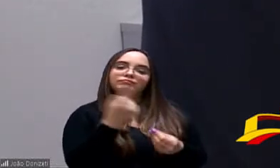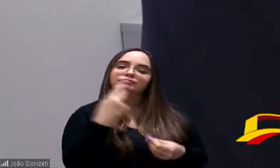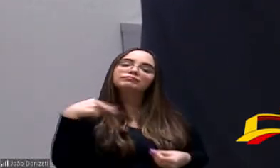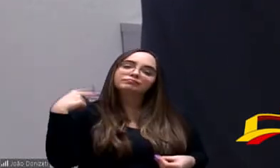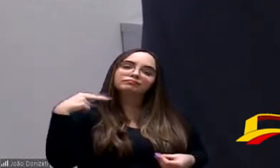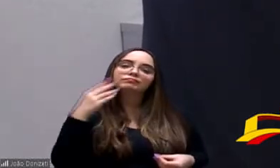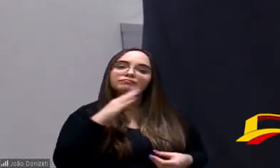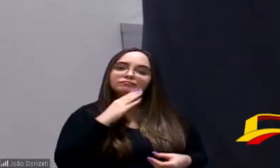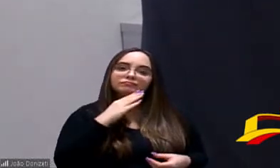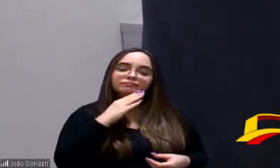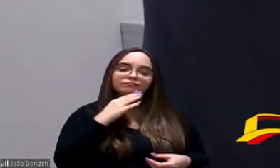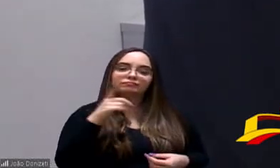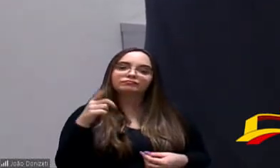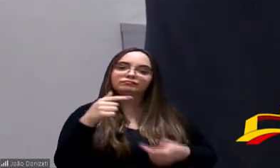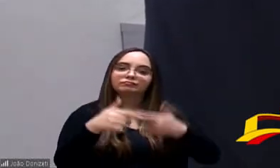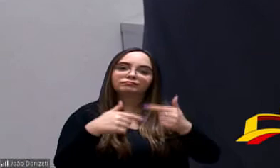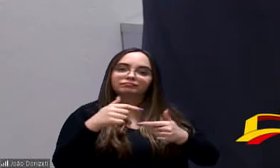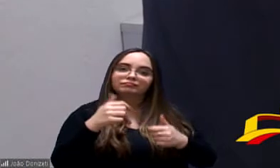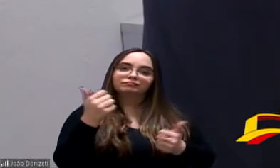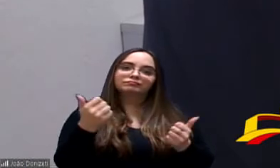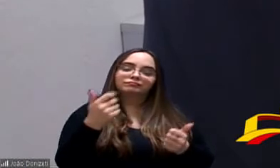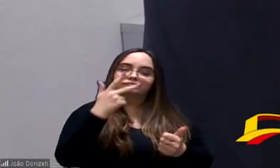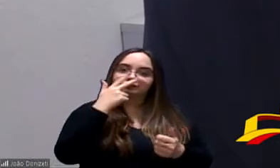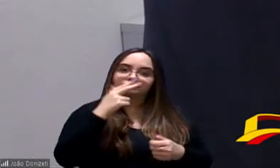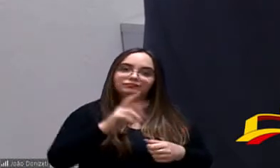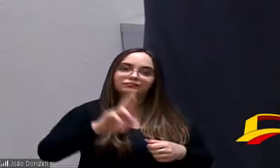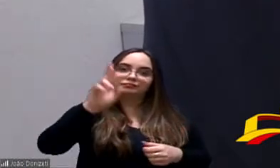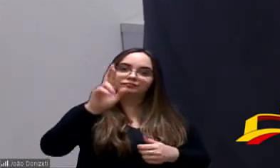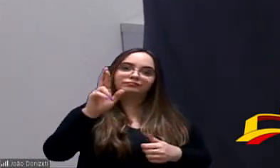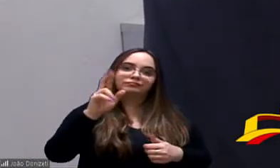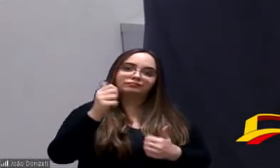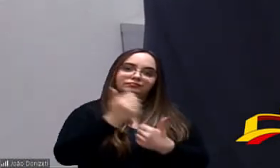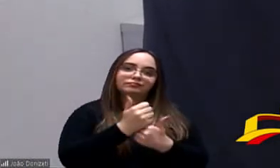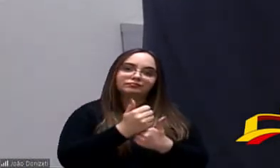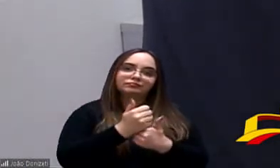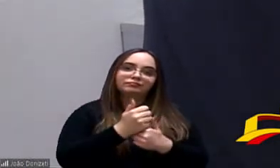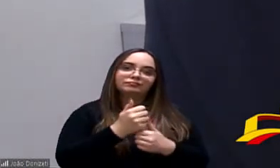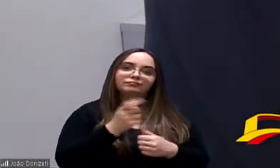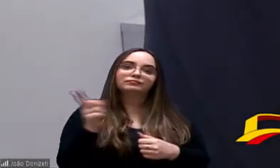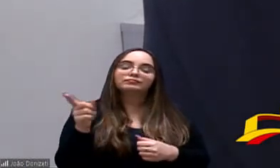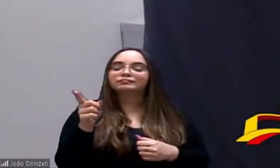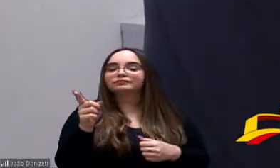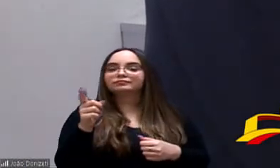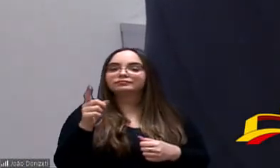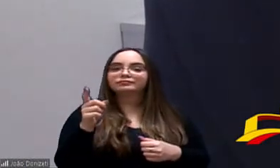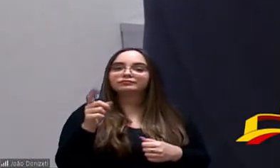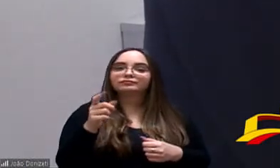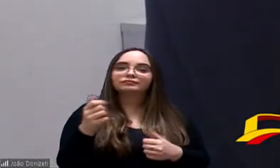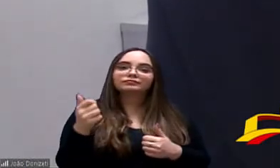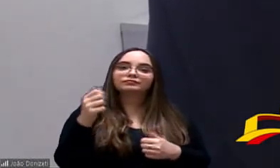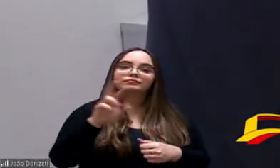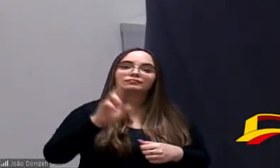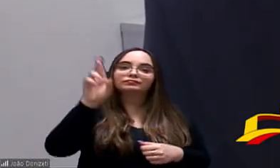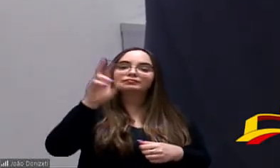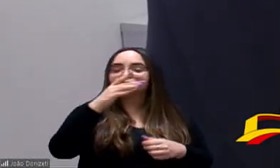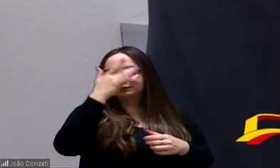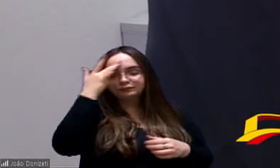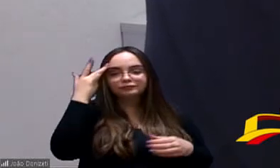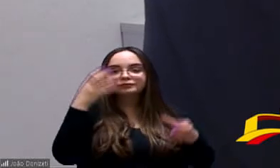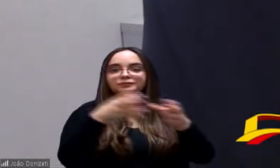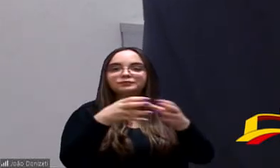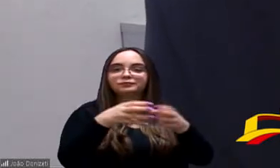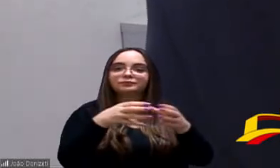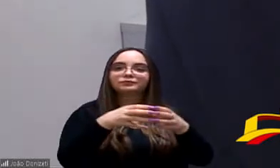aqui, é o nosso representante oficial da colônia japonesa, né, aqui na nossa Câmara Municipal de